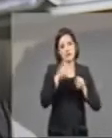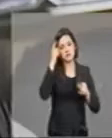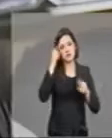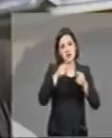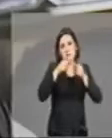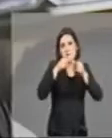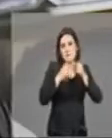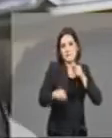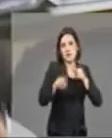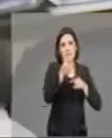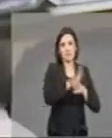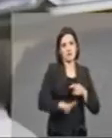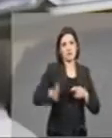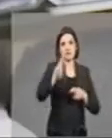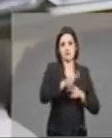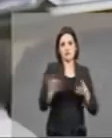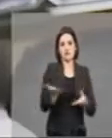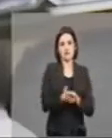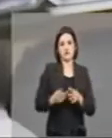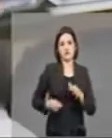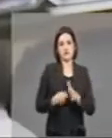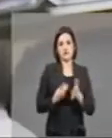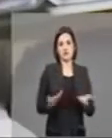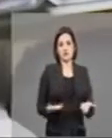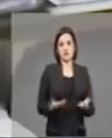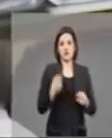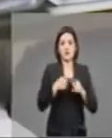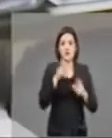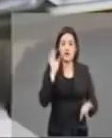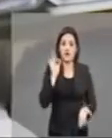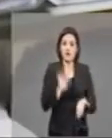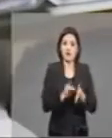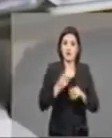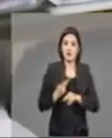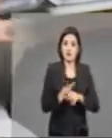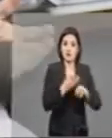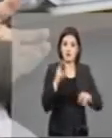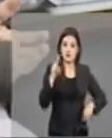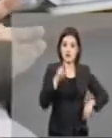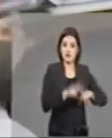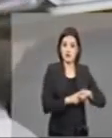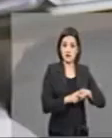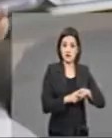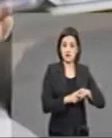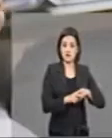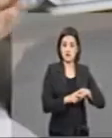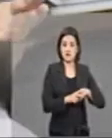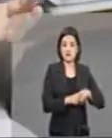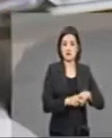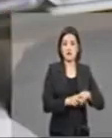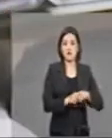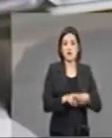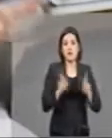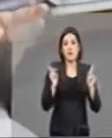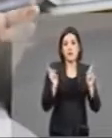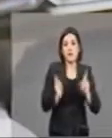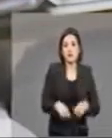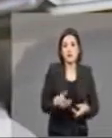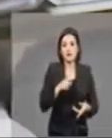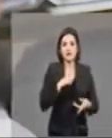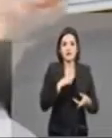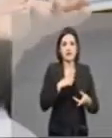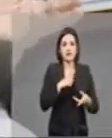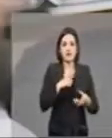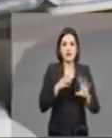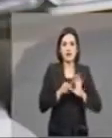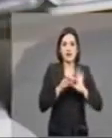Congresso Nacional. Porque, na verdade, essa busca e apreensão chancelada como lícita pode gerar abertura de arquivos que